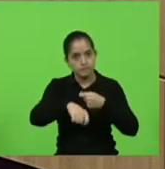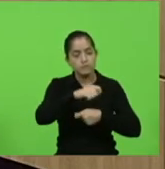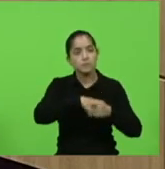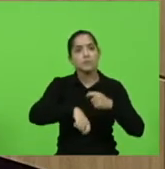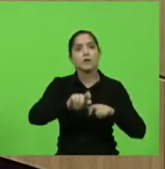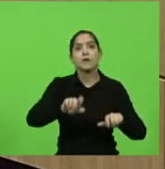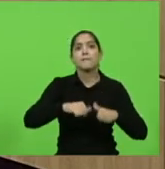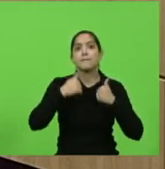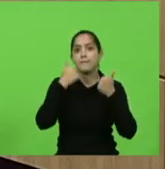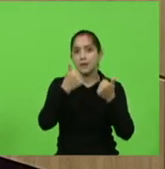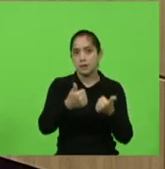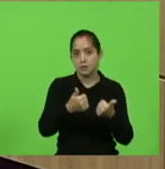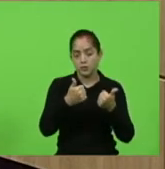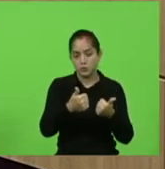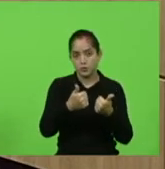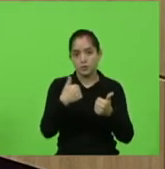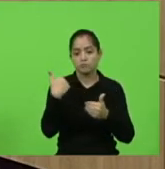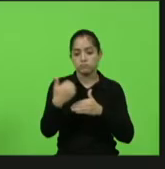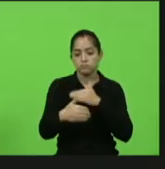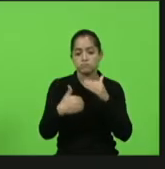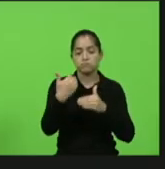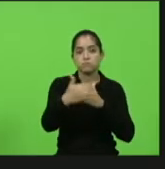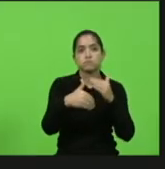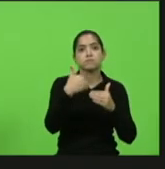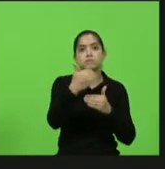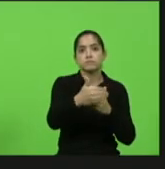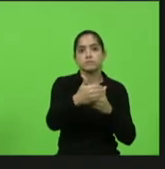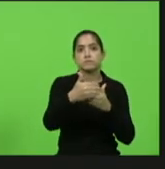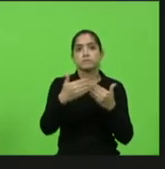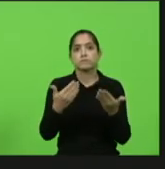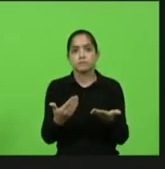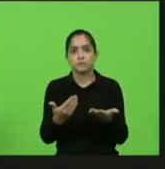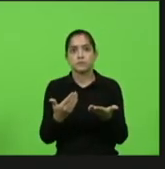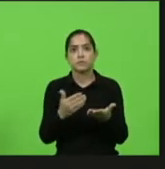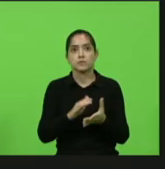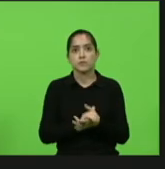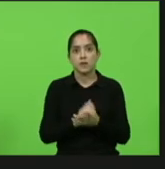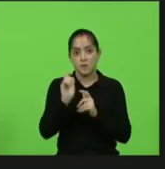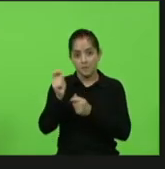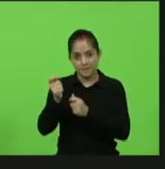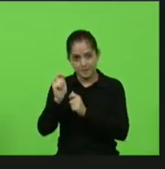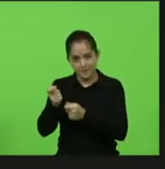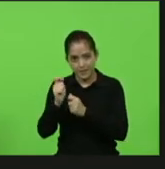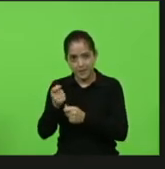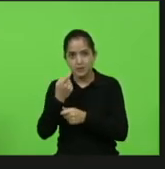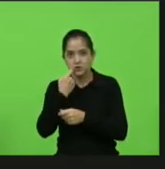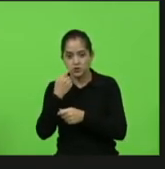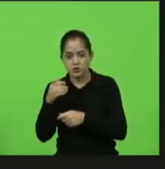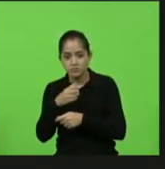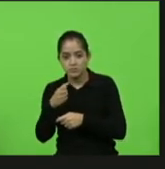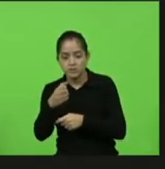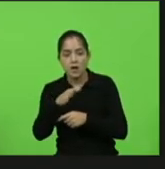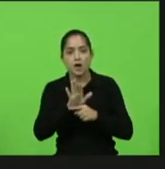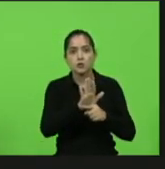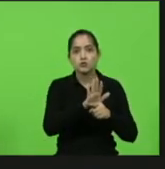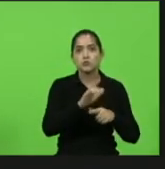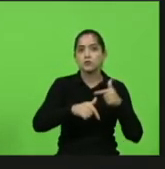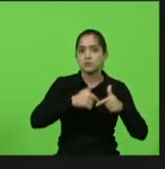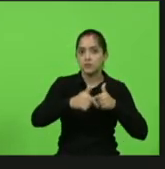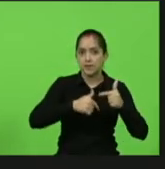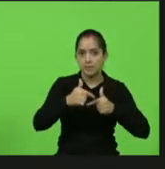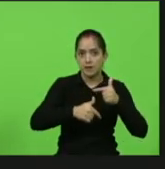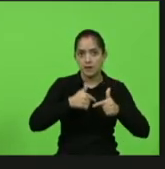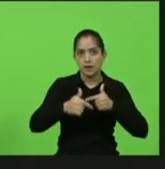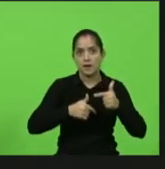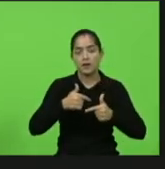tanto para o processo de descarregar o peixe, o pescado aqui em Laguna, facilitando a vida de quem trabalha, diminuindo ali o